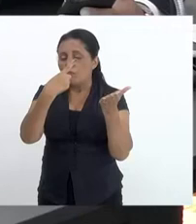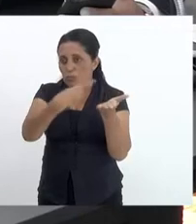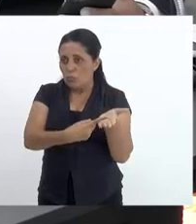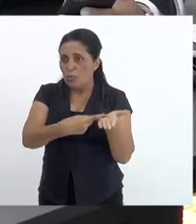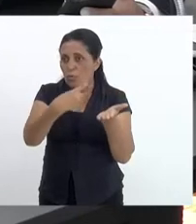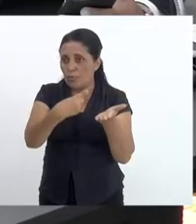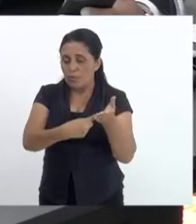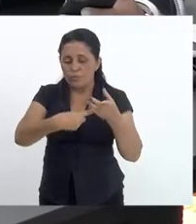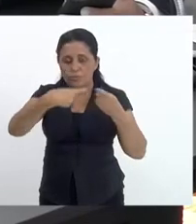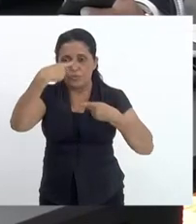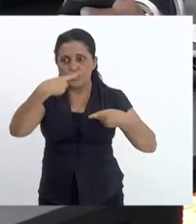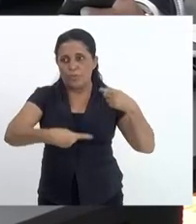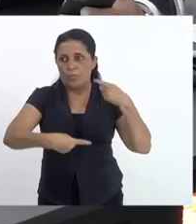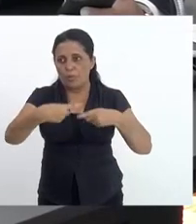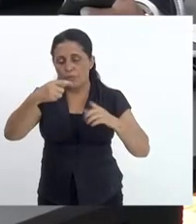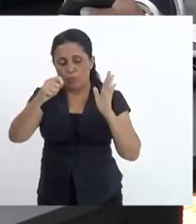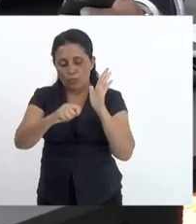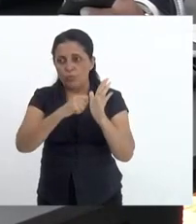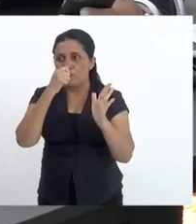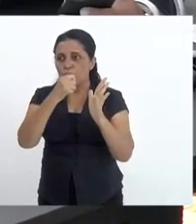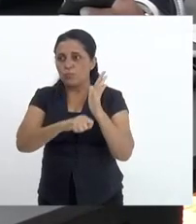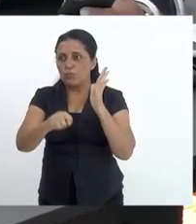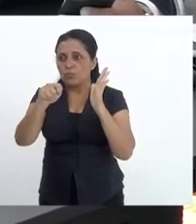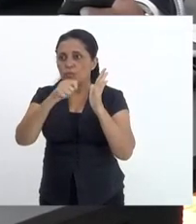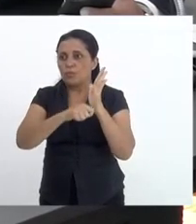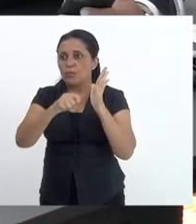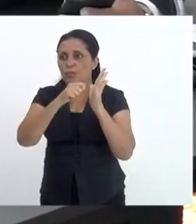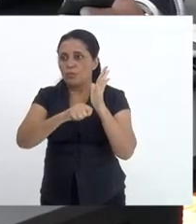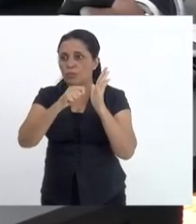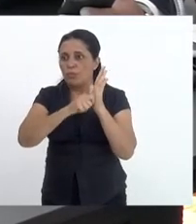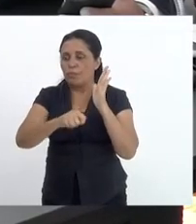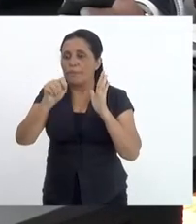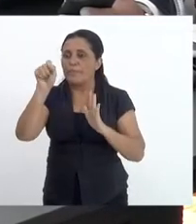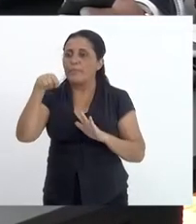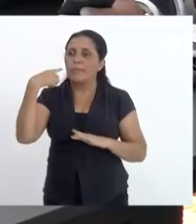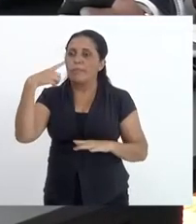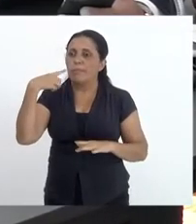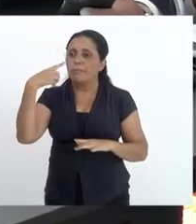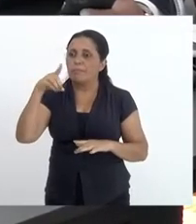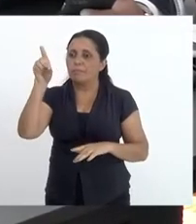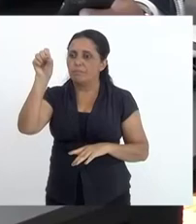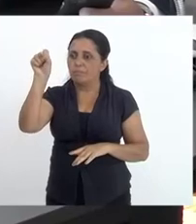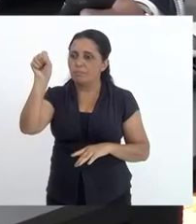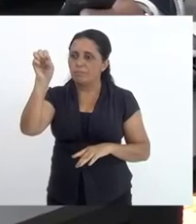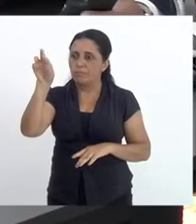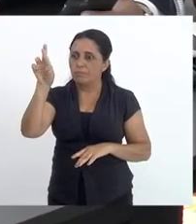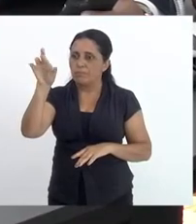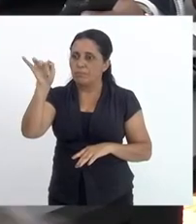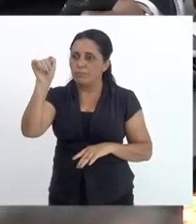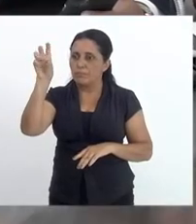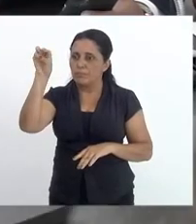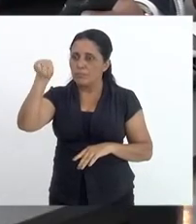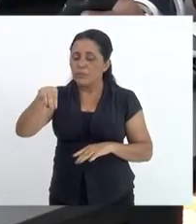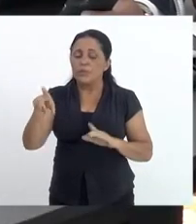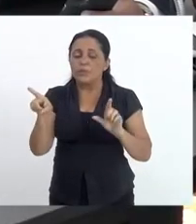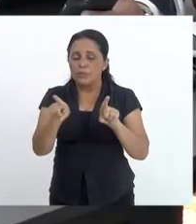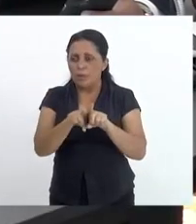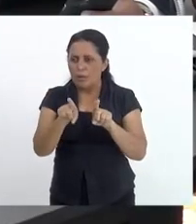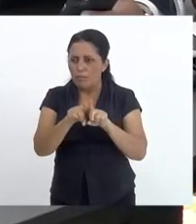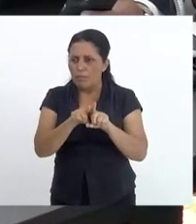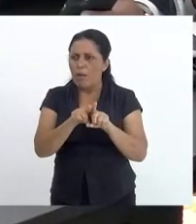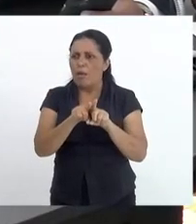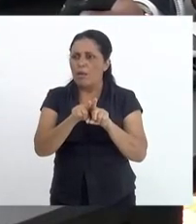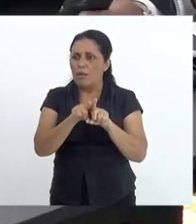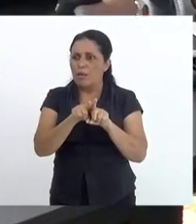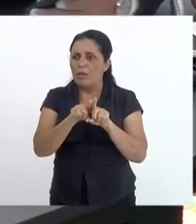de debater com o autor, com o deputado Serafini, para que a gente possa... Até porque foi pauta também de discussão no âmbito da Comissão de Servidores Públicos.